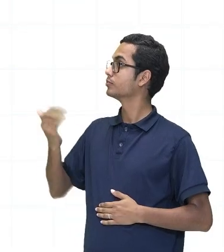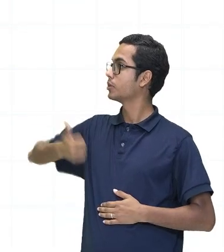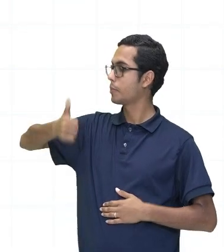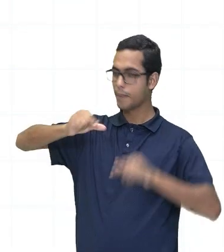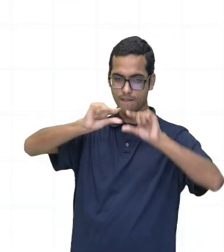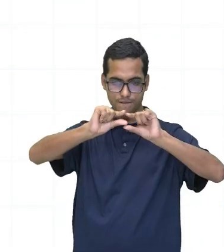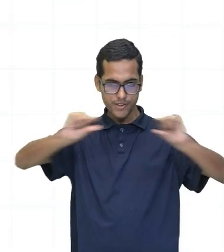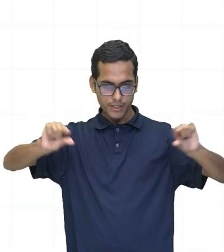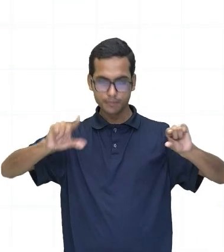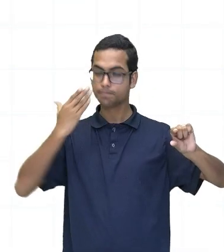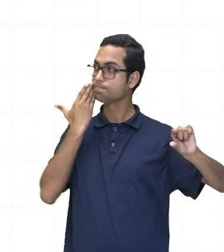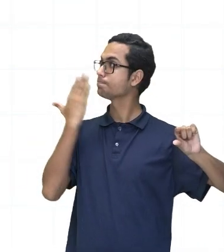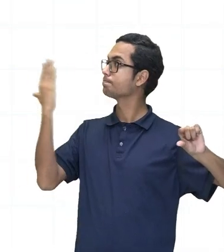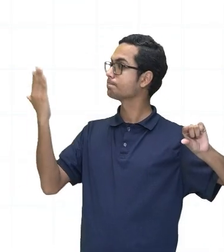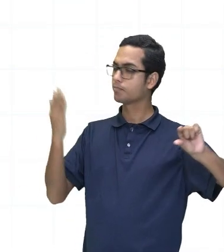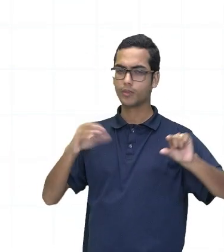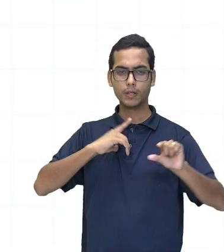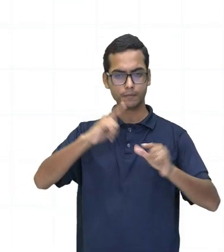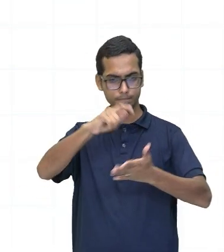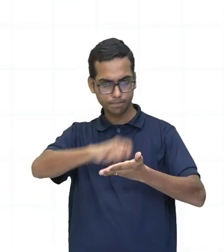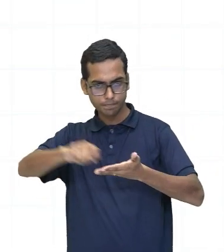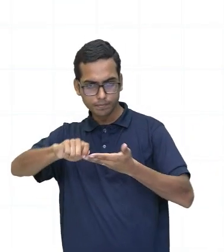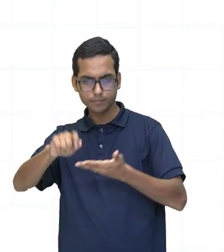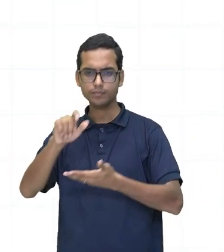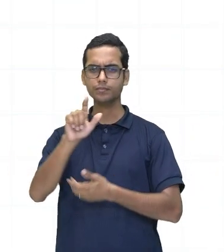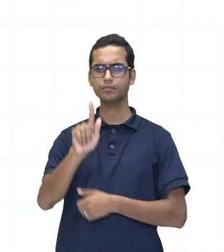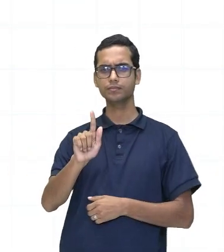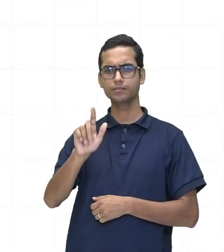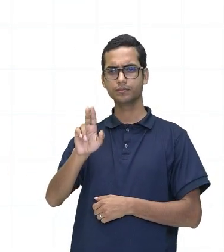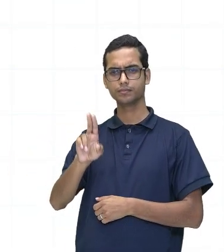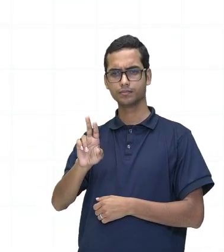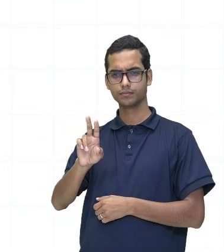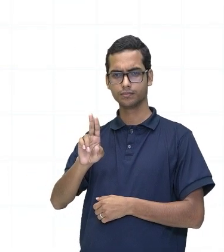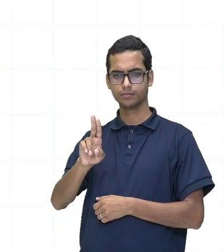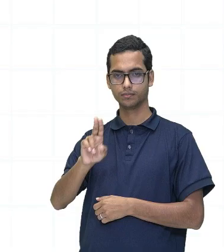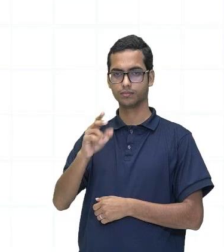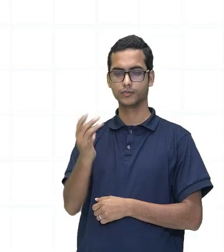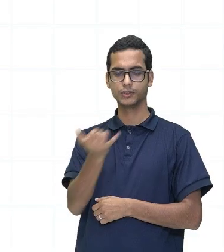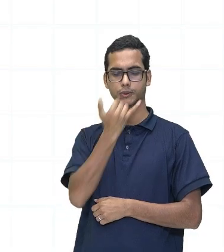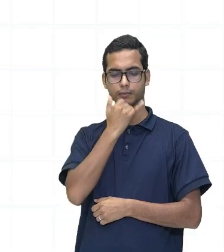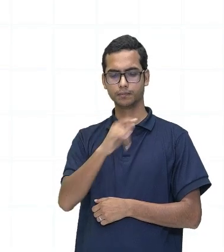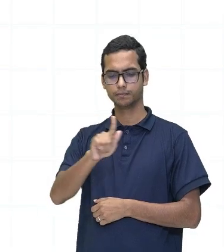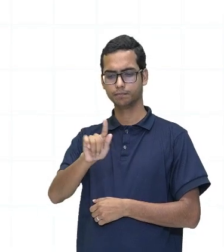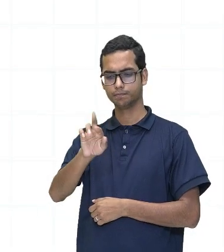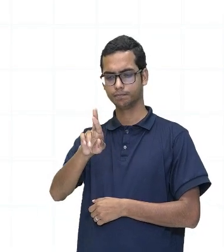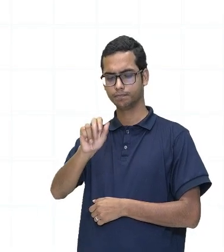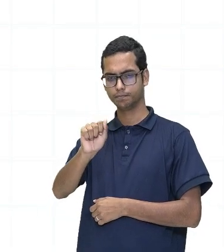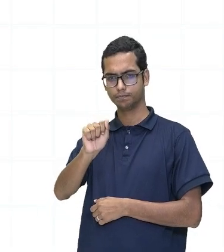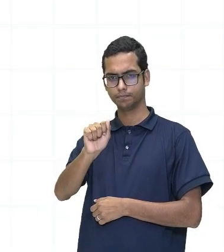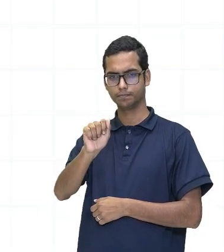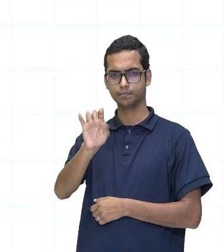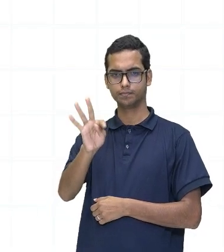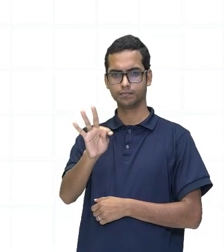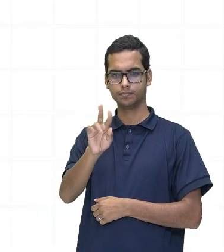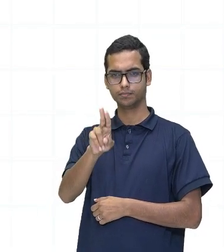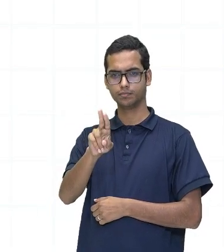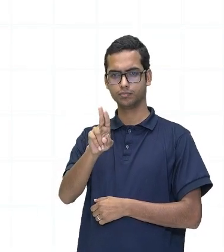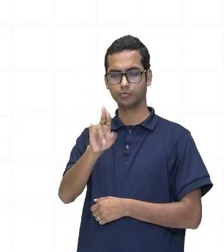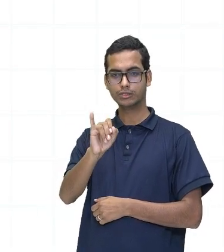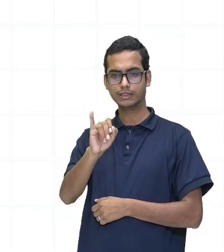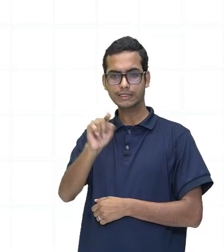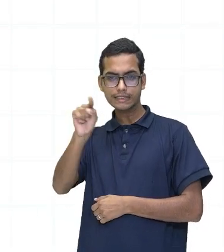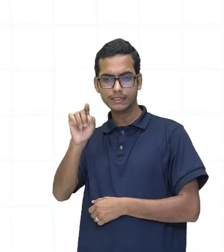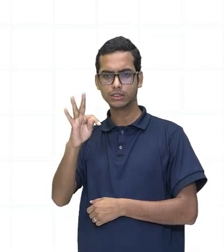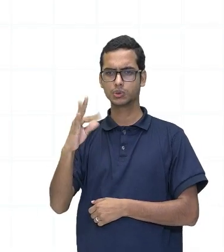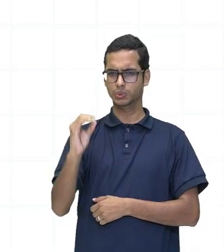eu escrevo gratuito, com acento ali, tudinho, eu estou mostrando que ali está tendo o quê? Um